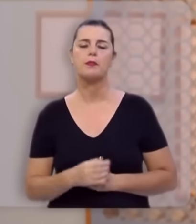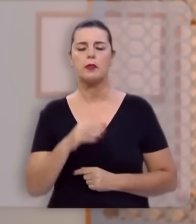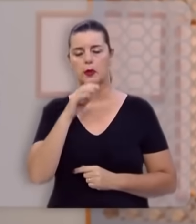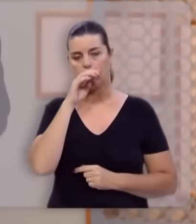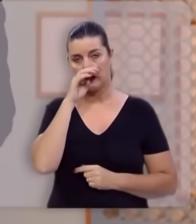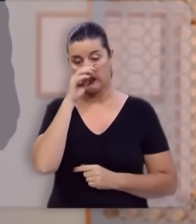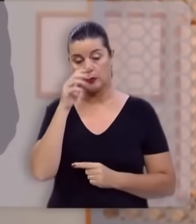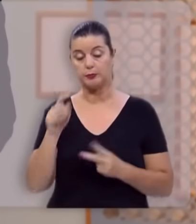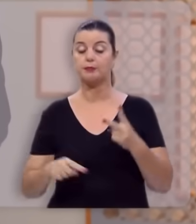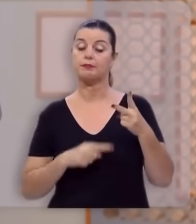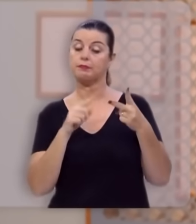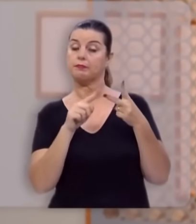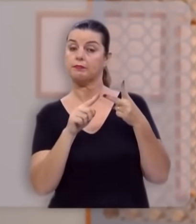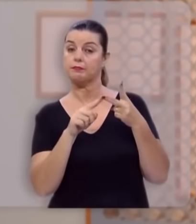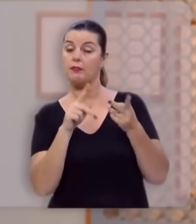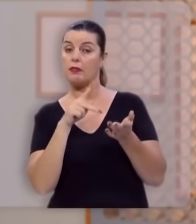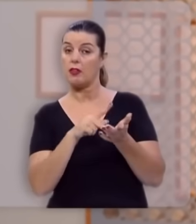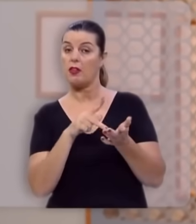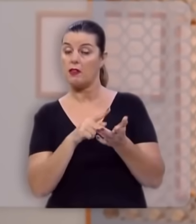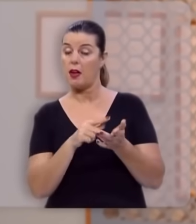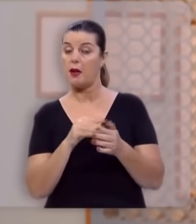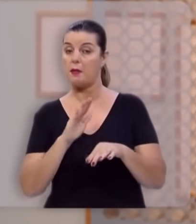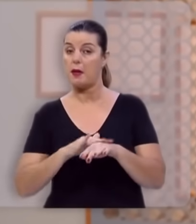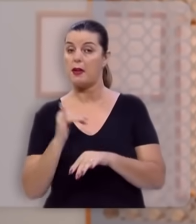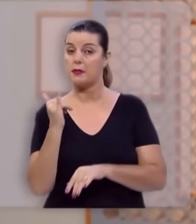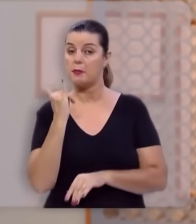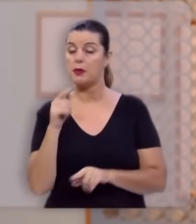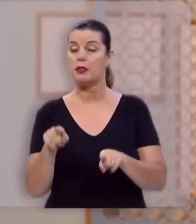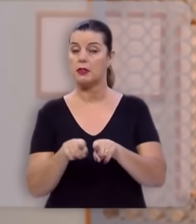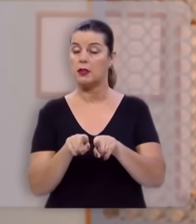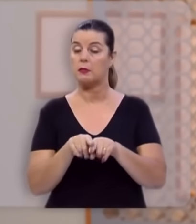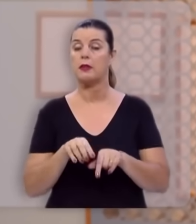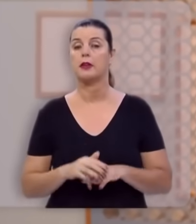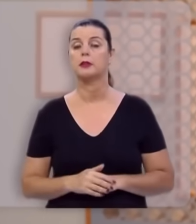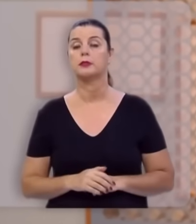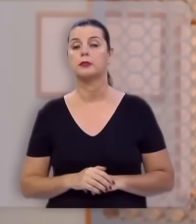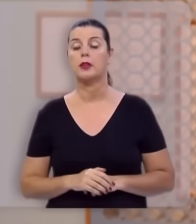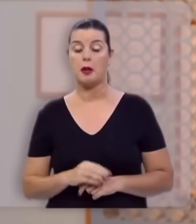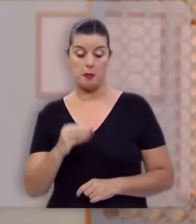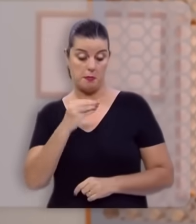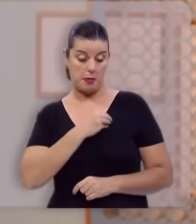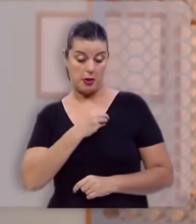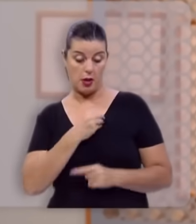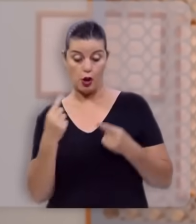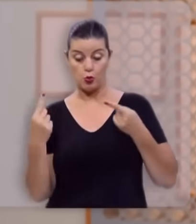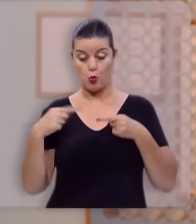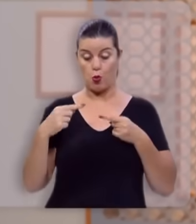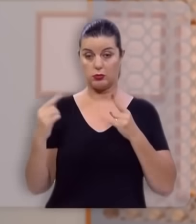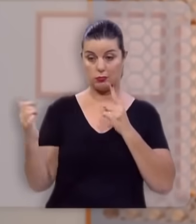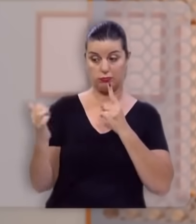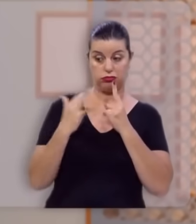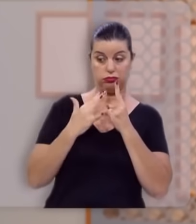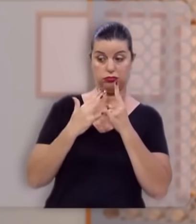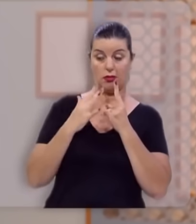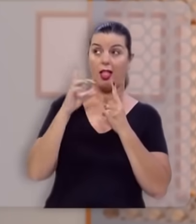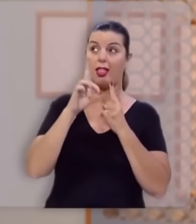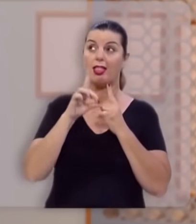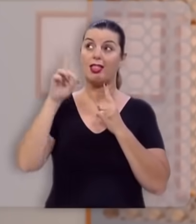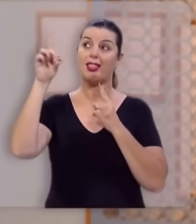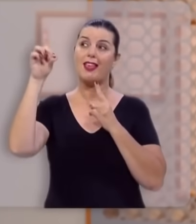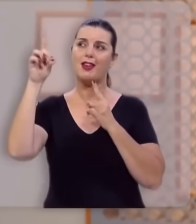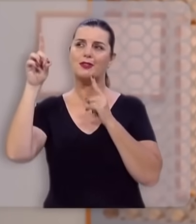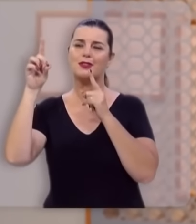Porém, uma segunda verdade que eu quero enfatizar nesse texto, é que se o pecado trabalha contra nós, Deus